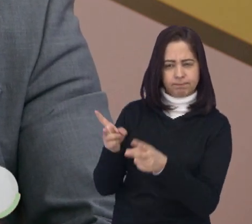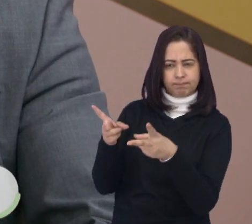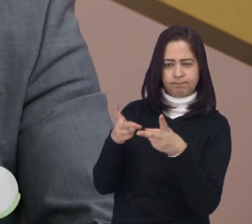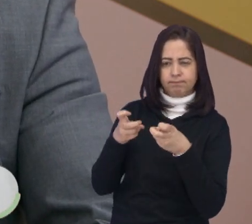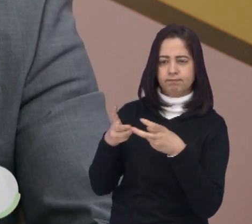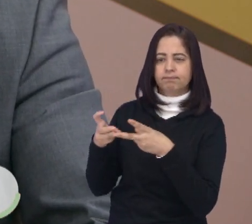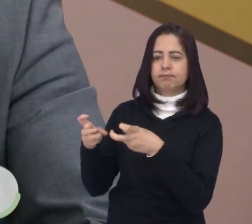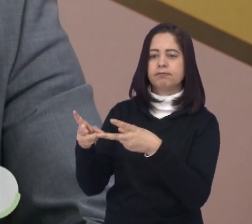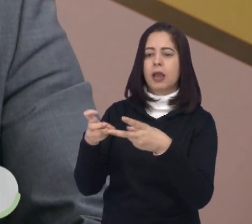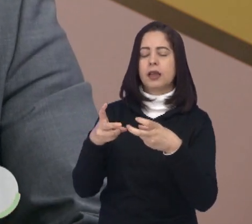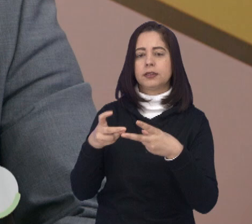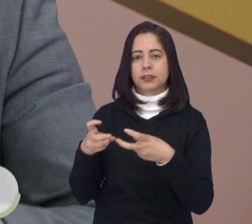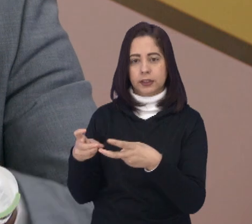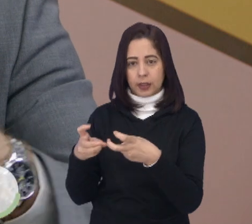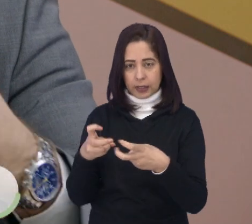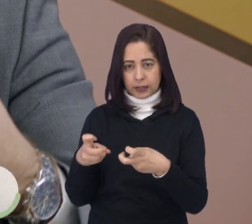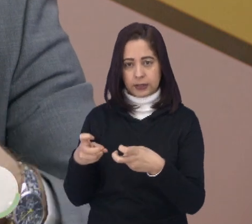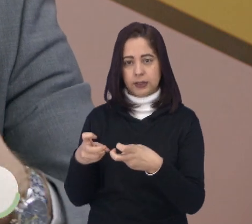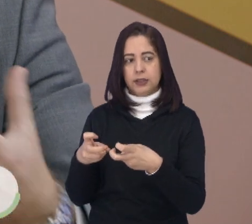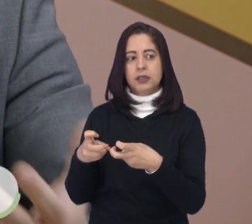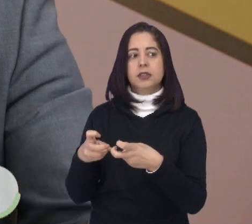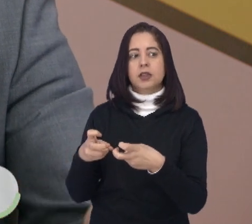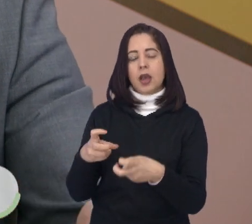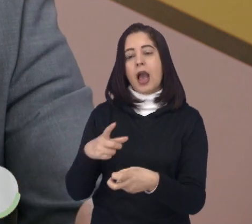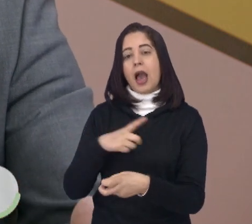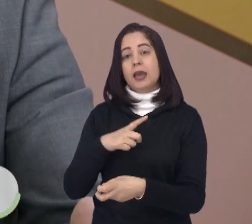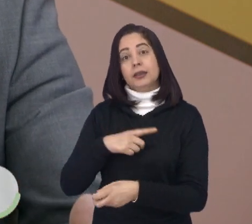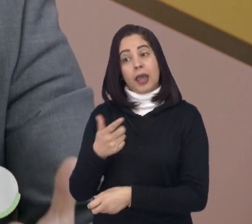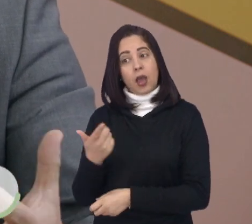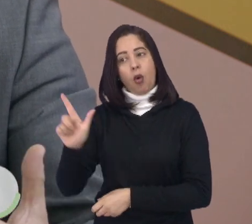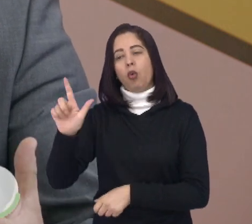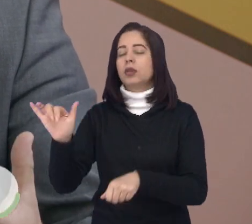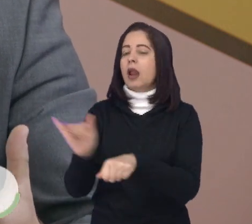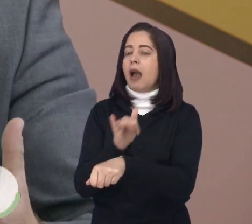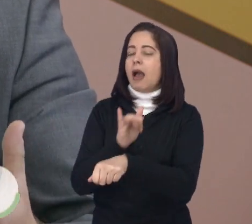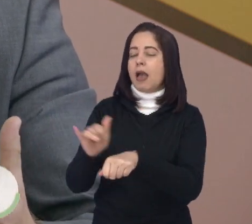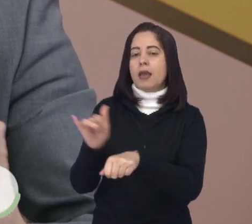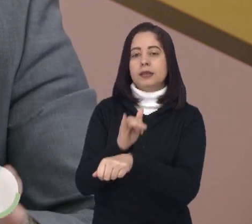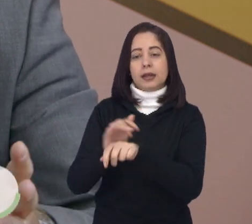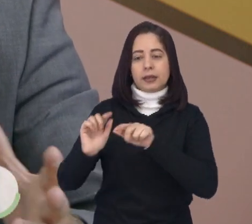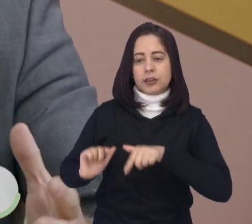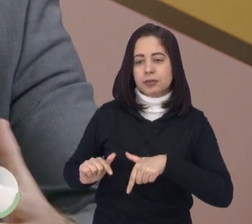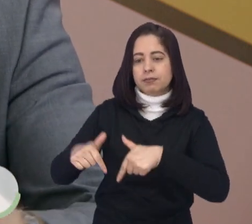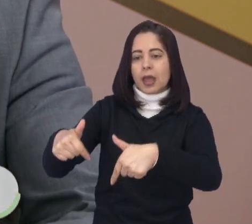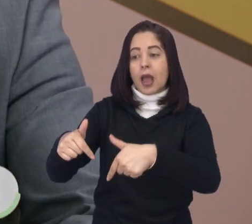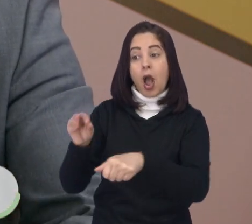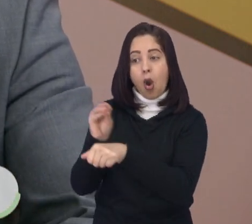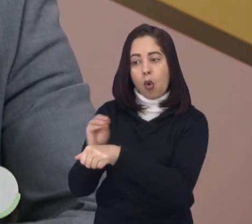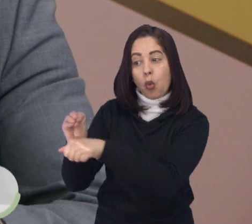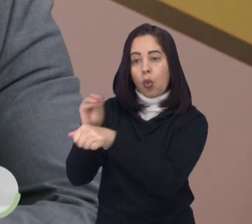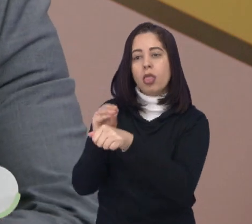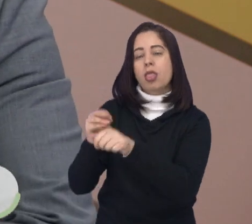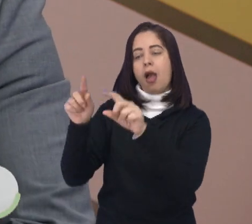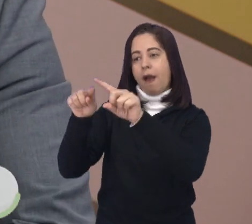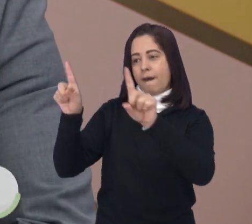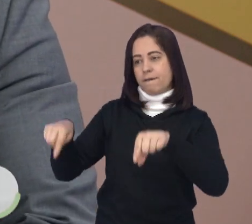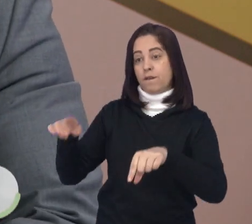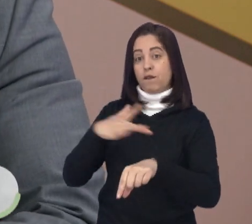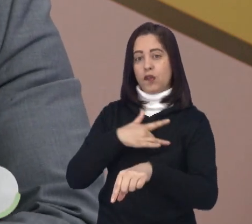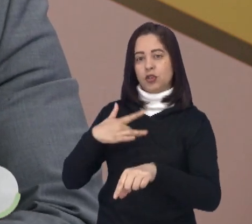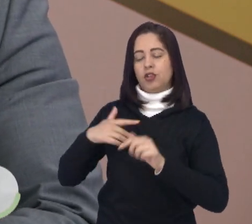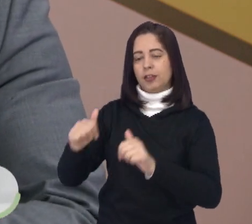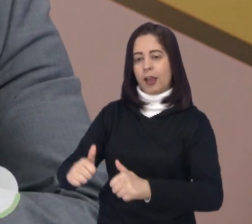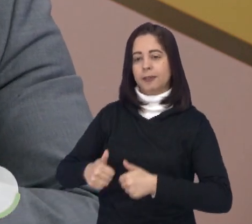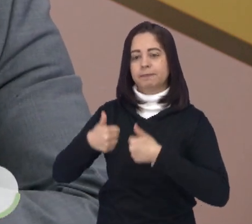se desdobrar outro plano de ação para que possa a empresa cuidar desse colaborador, cuidar da saúde dele